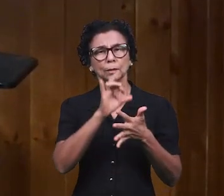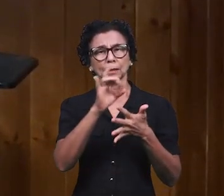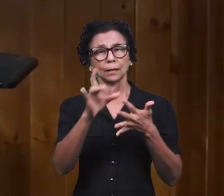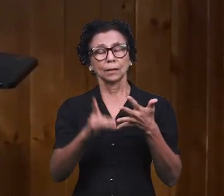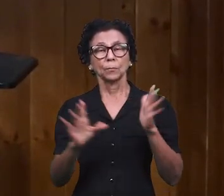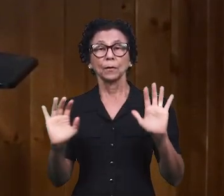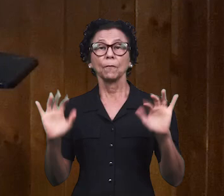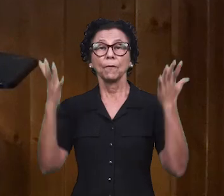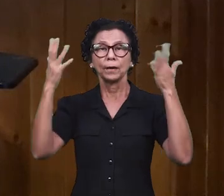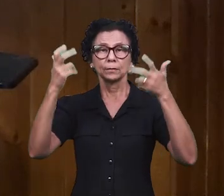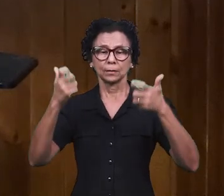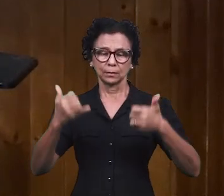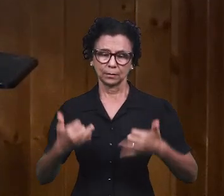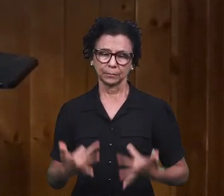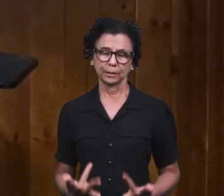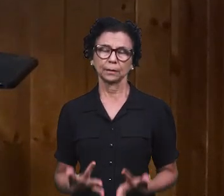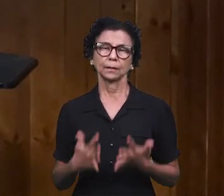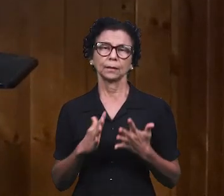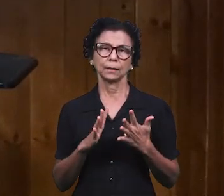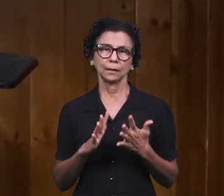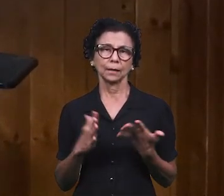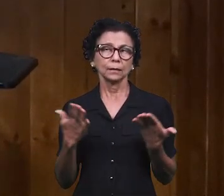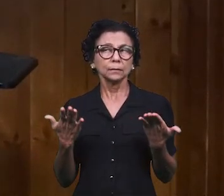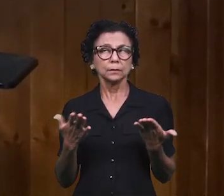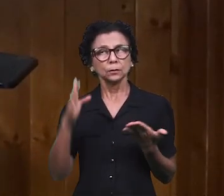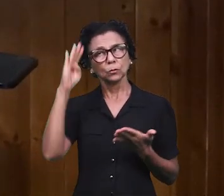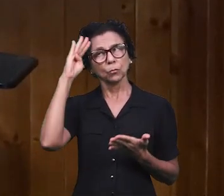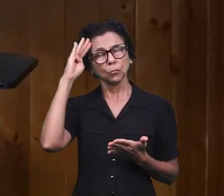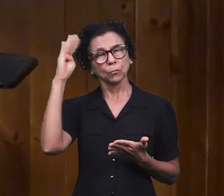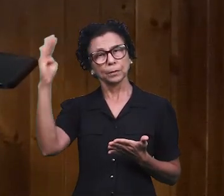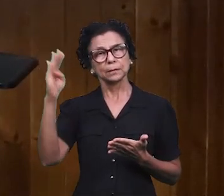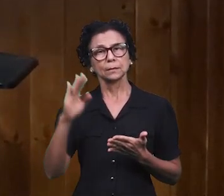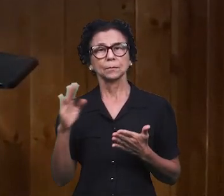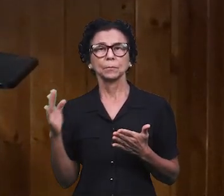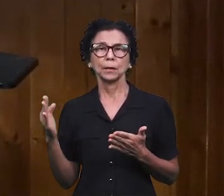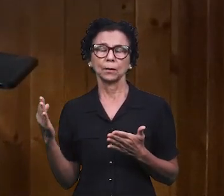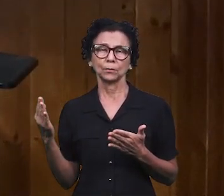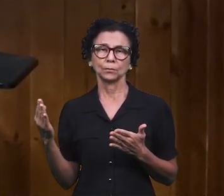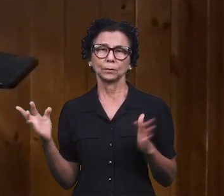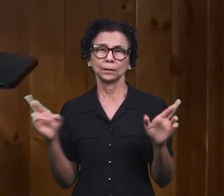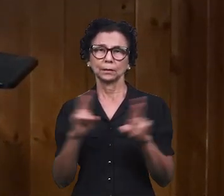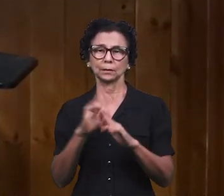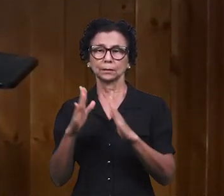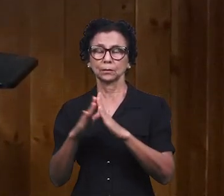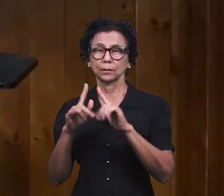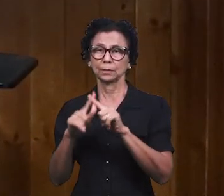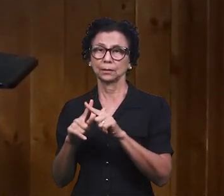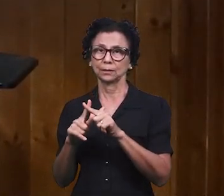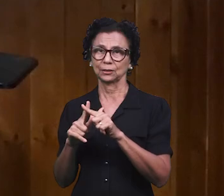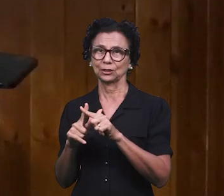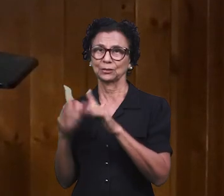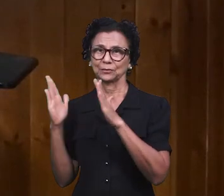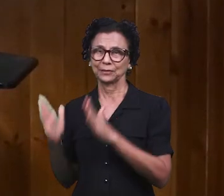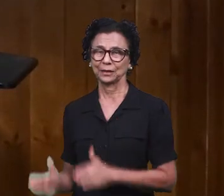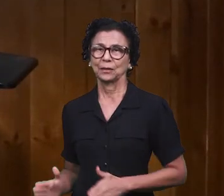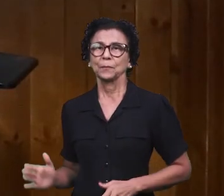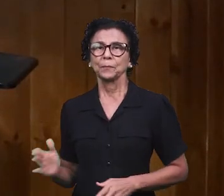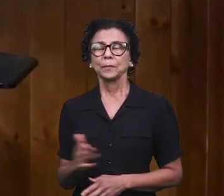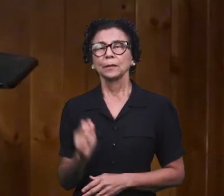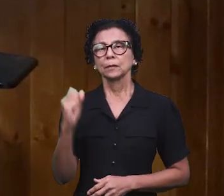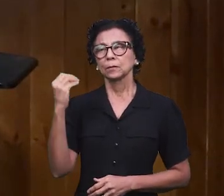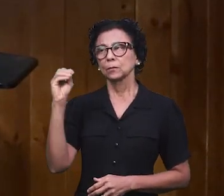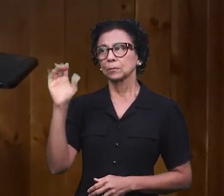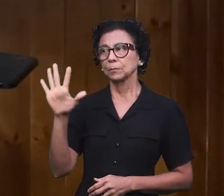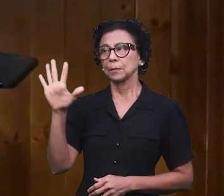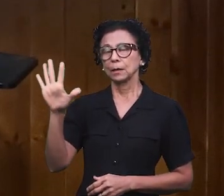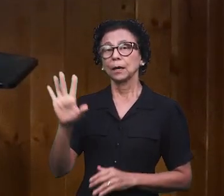Israel e principalmente aplicando profeticamente a vida da igreja. Então eu vou colocar um quadro aqui. Primeiramente, antes